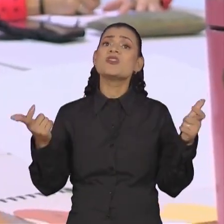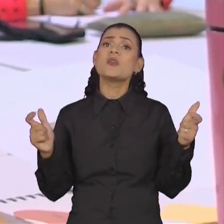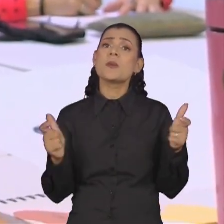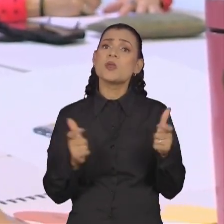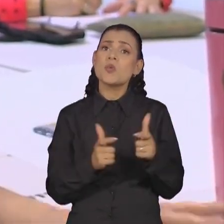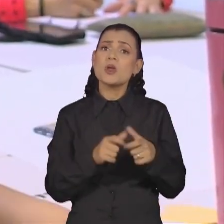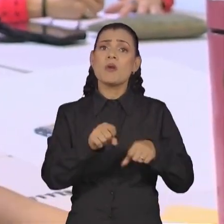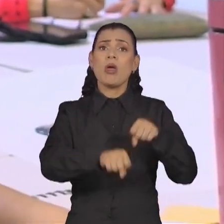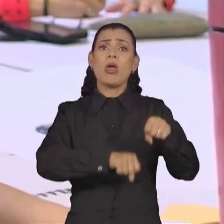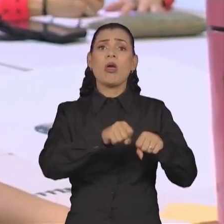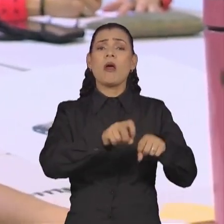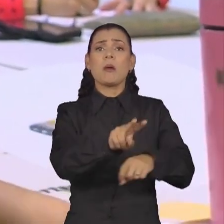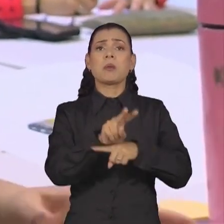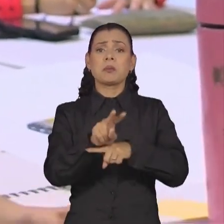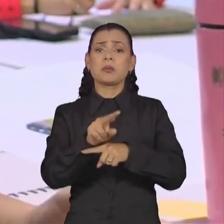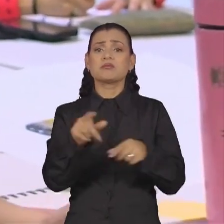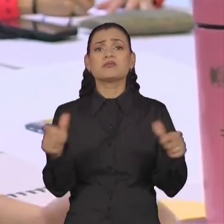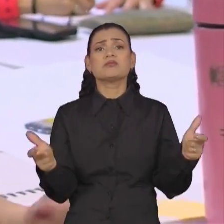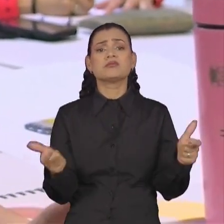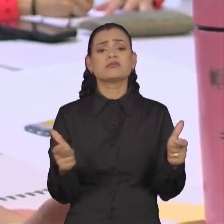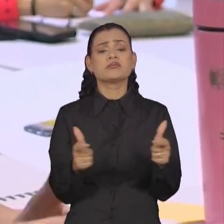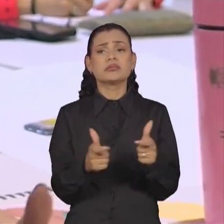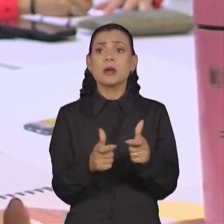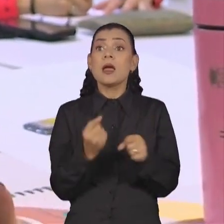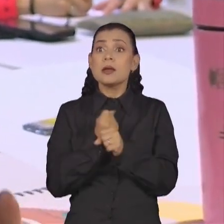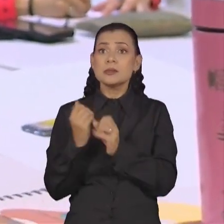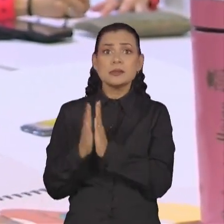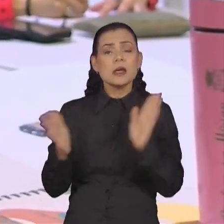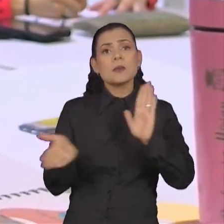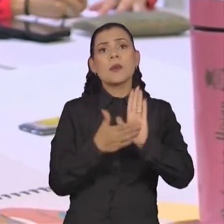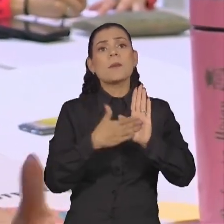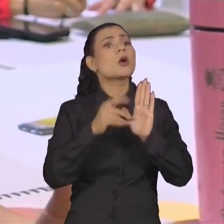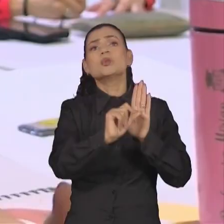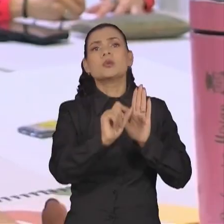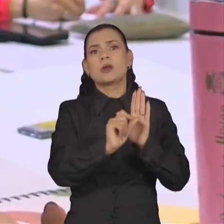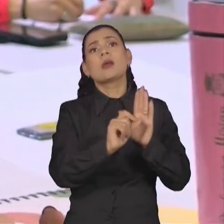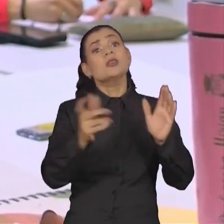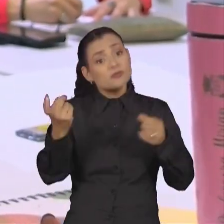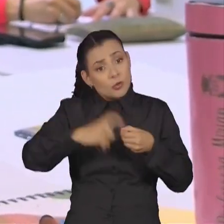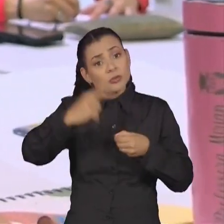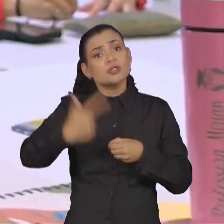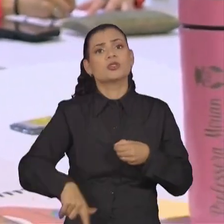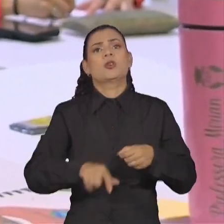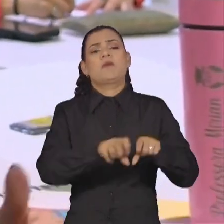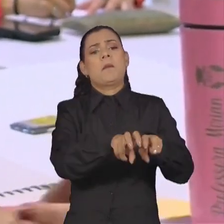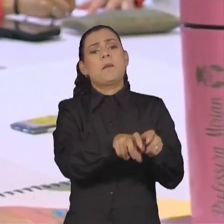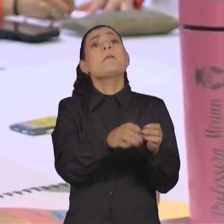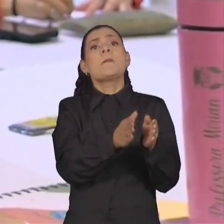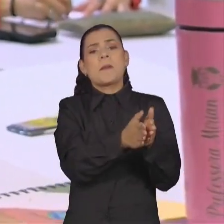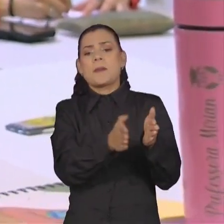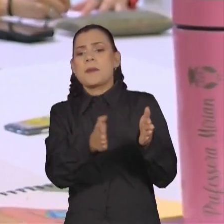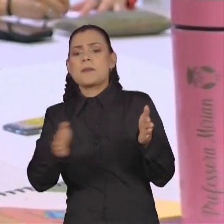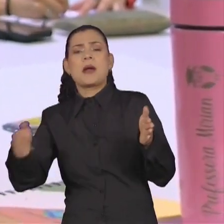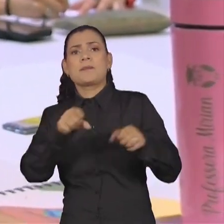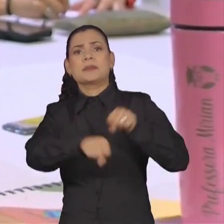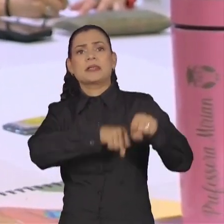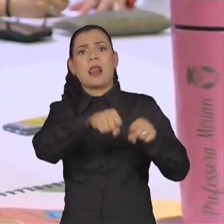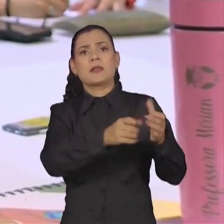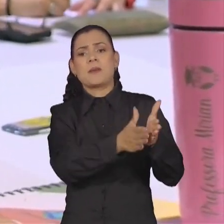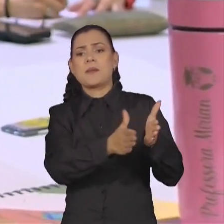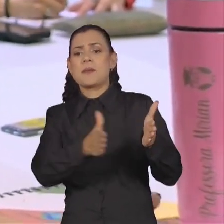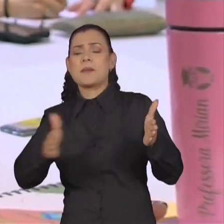né, na utilização do bicicletário. Então, esse ano, a proposta é reativar, né, para eles voltarem, porque é um meio